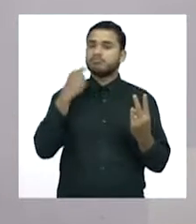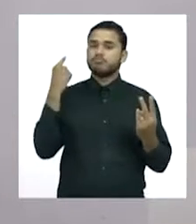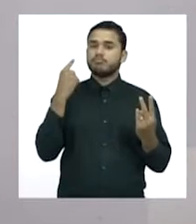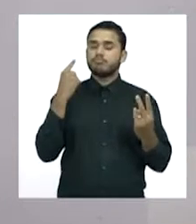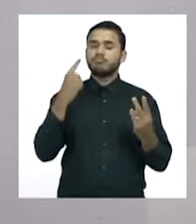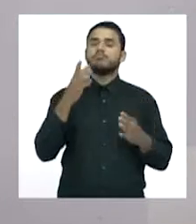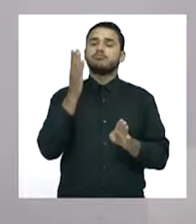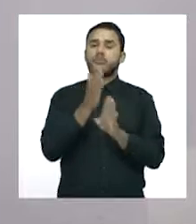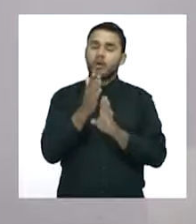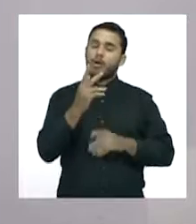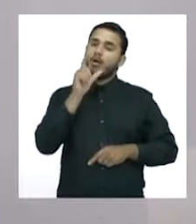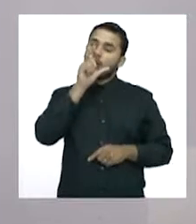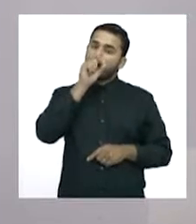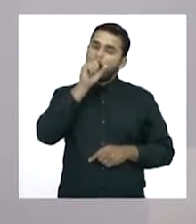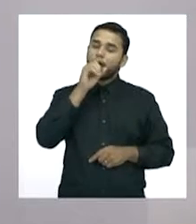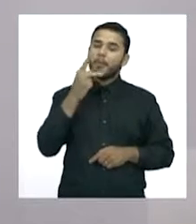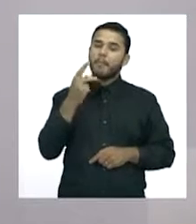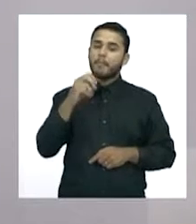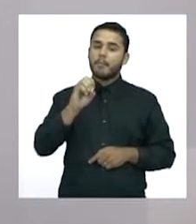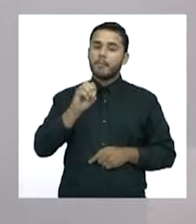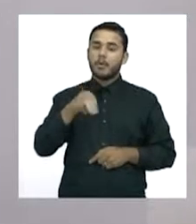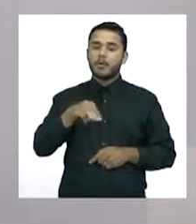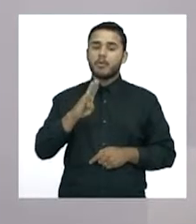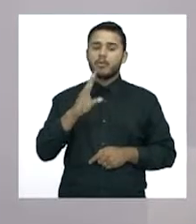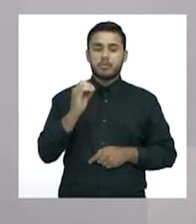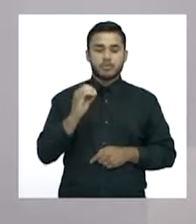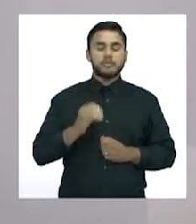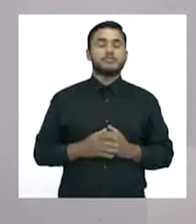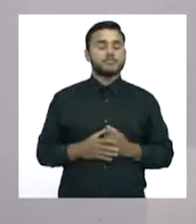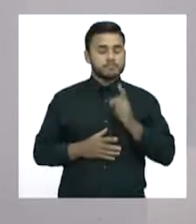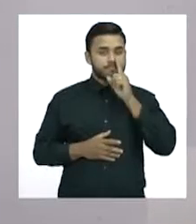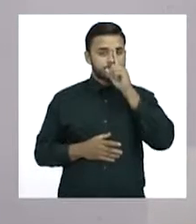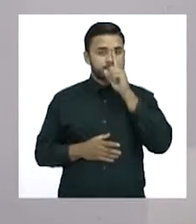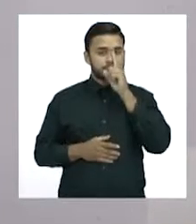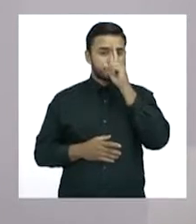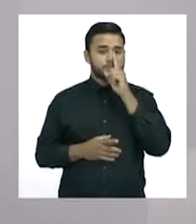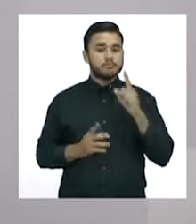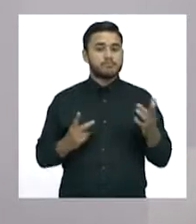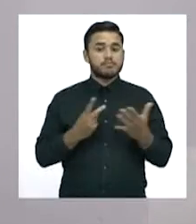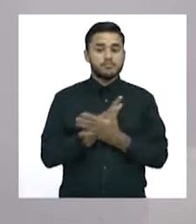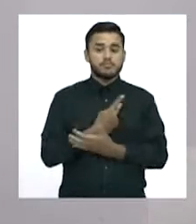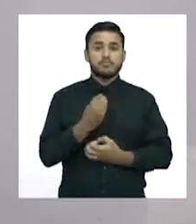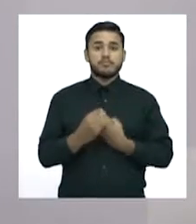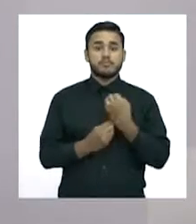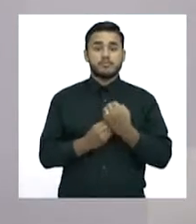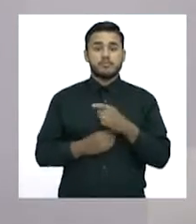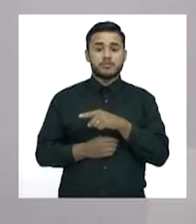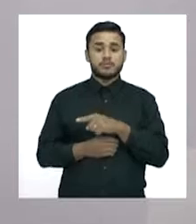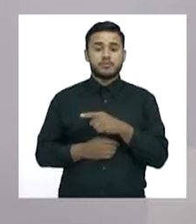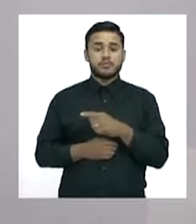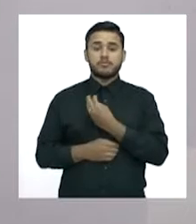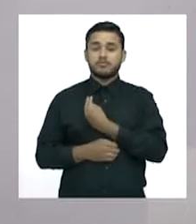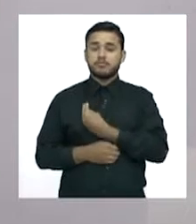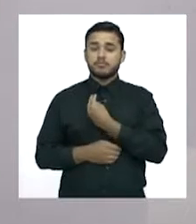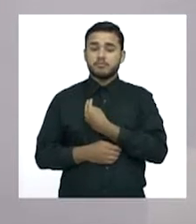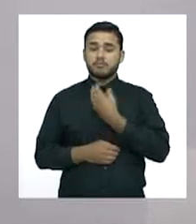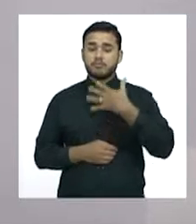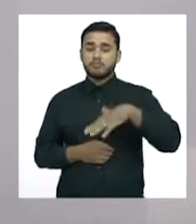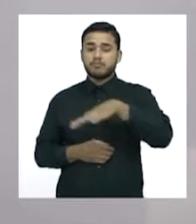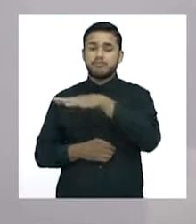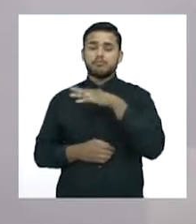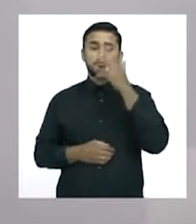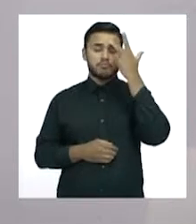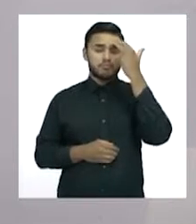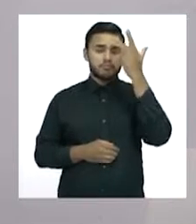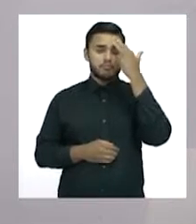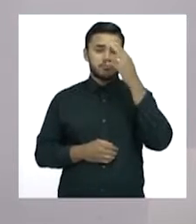a gente considera até um pouco mais grave quando a gente compara com outros animais, porque eles se adaptaram perfeitamente ao ambiente urbano.